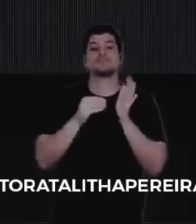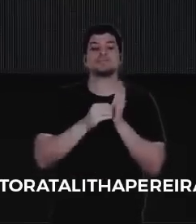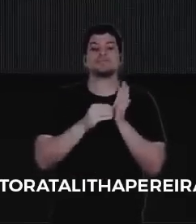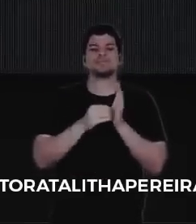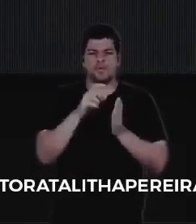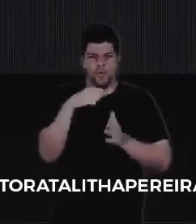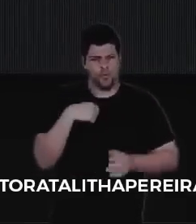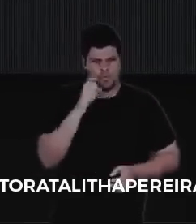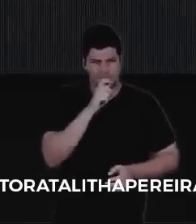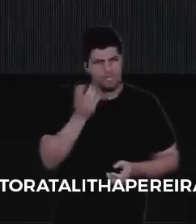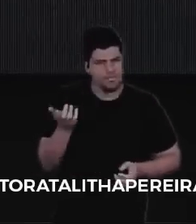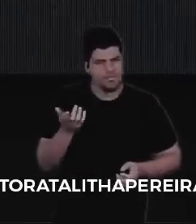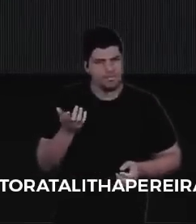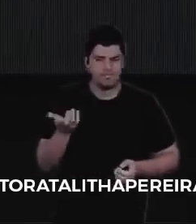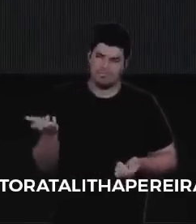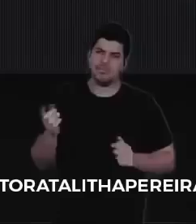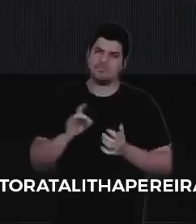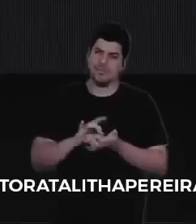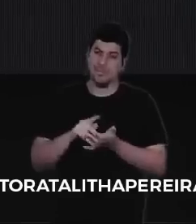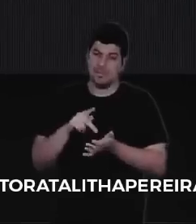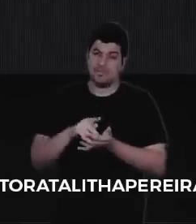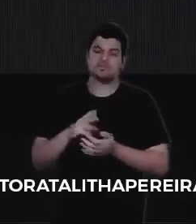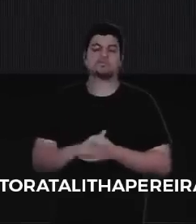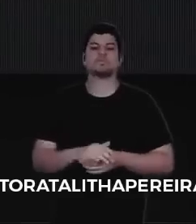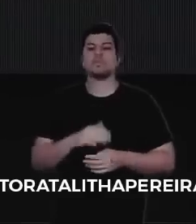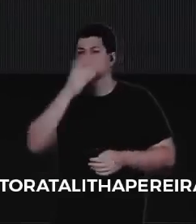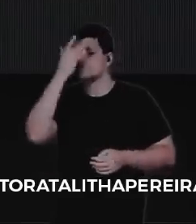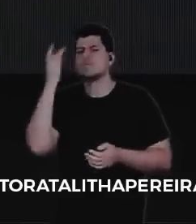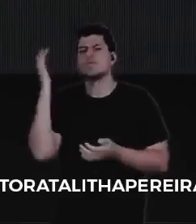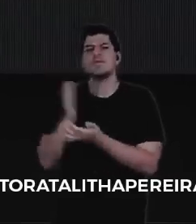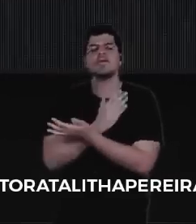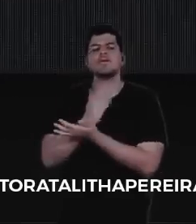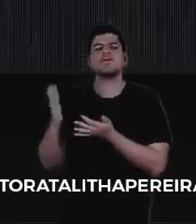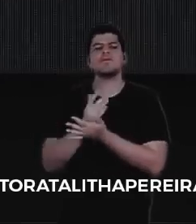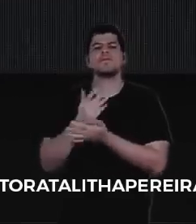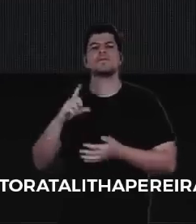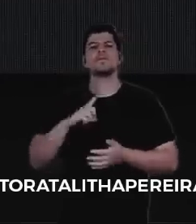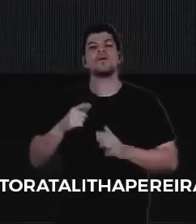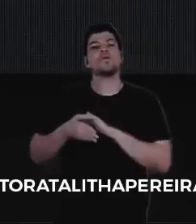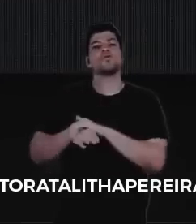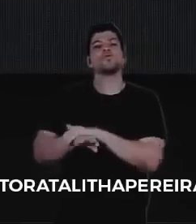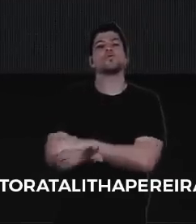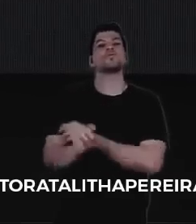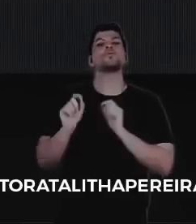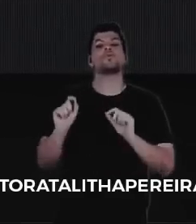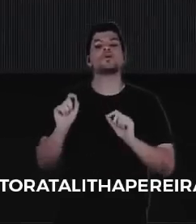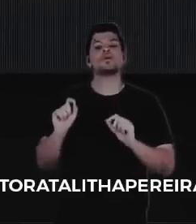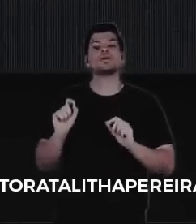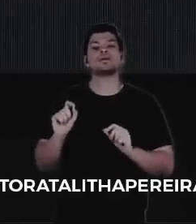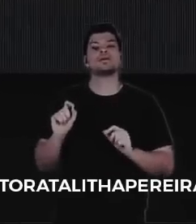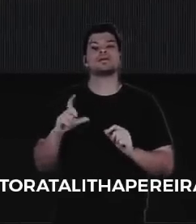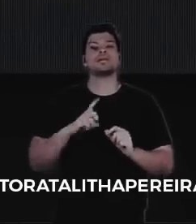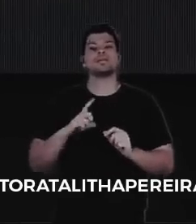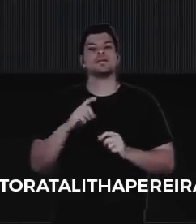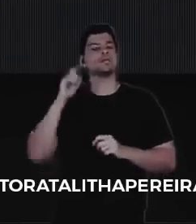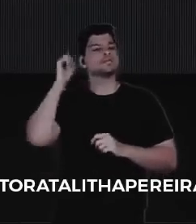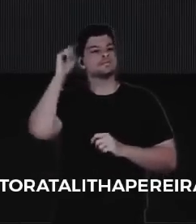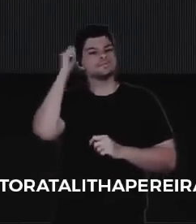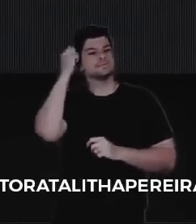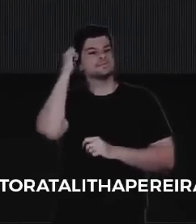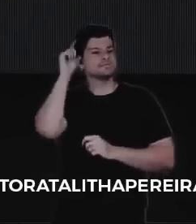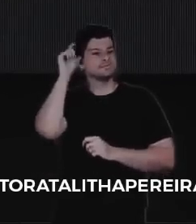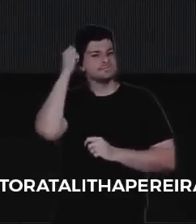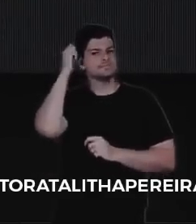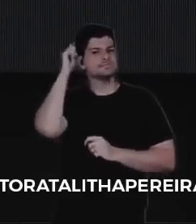Estou mentindo? É, não é? Tem gente que tem o hábito de ficar mexendo no próprio cabelo.